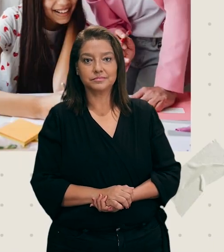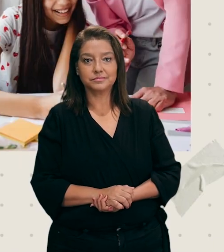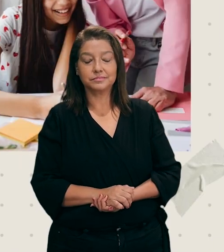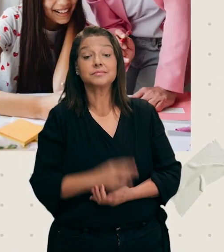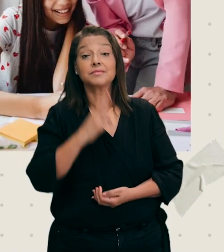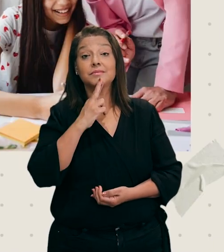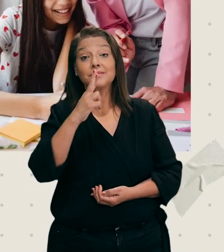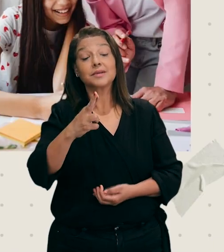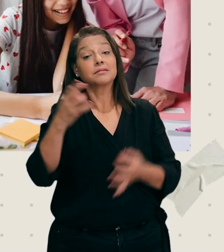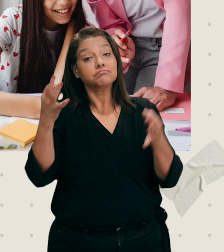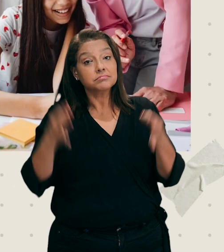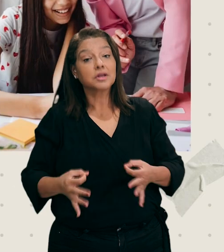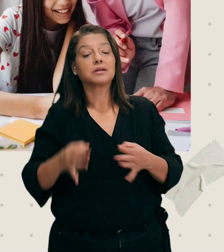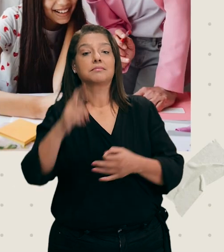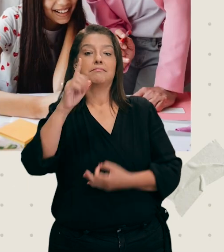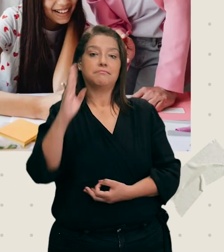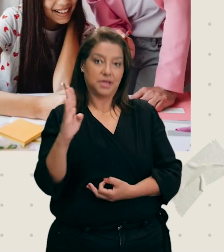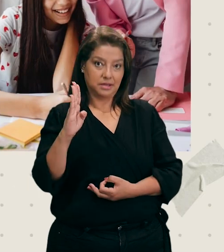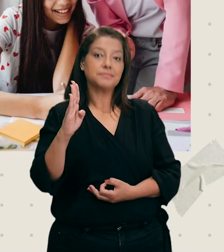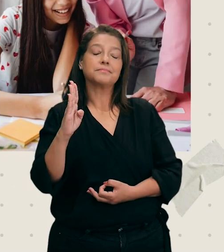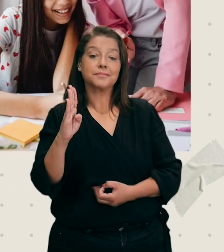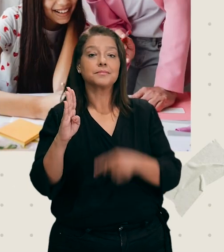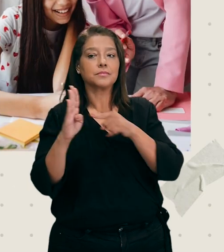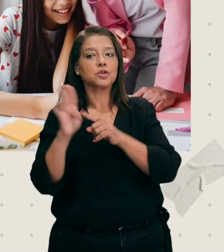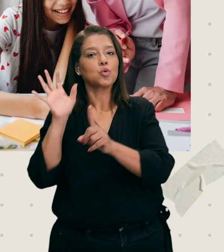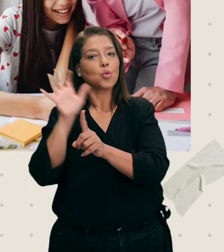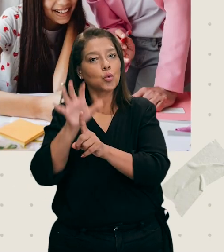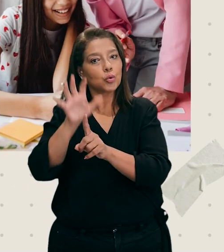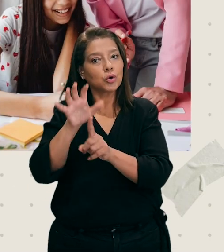A resposta correta é a letra B, convencer o